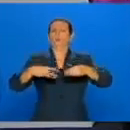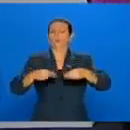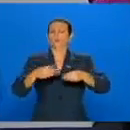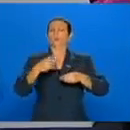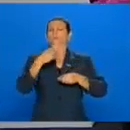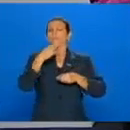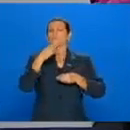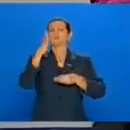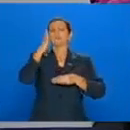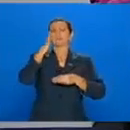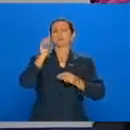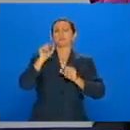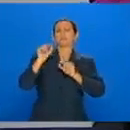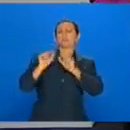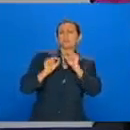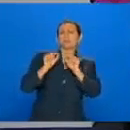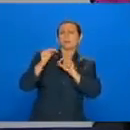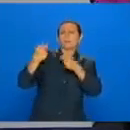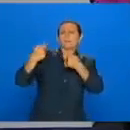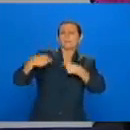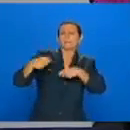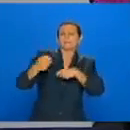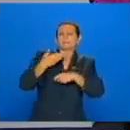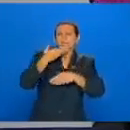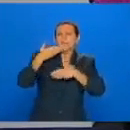fazê-lo funcionar.